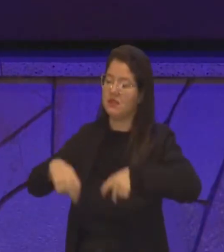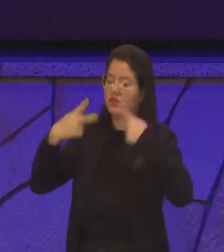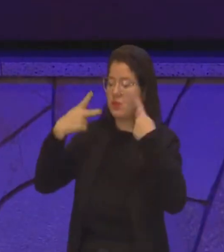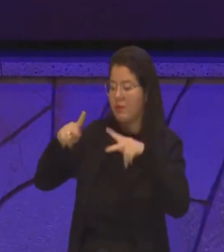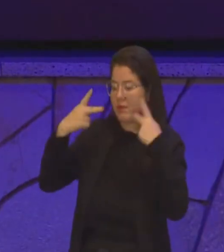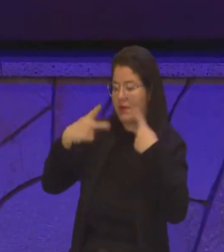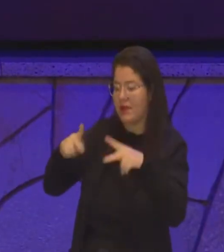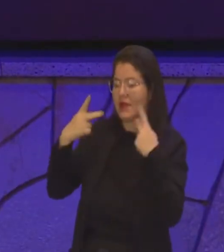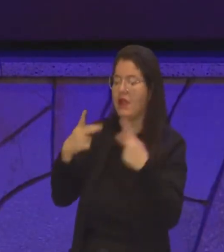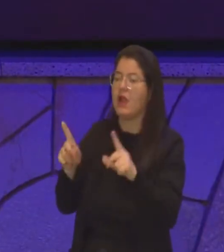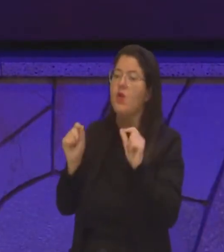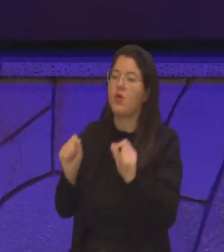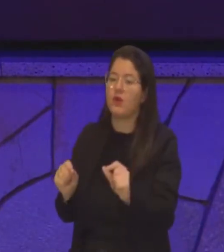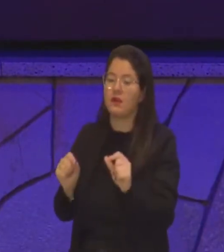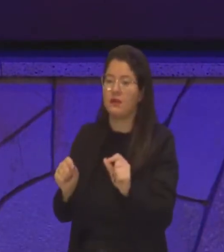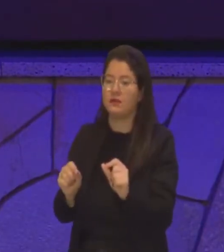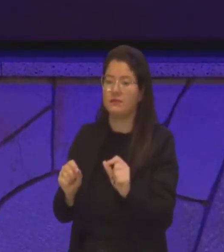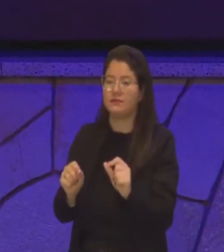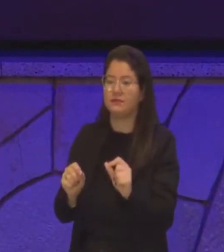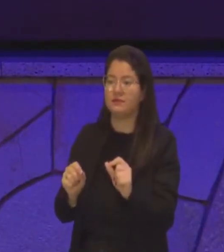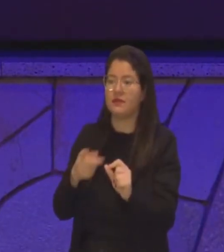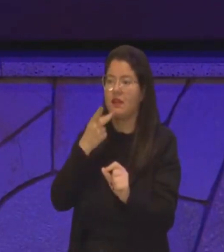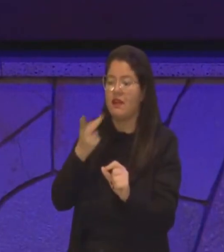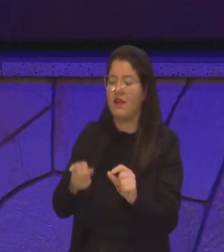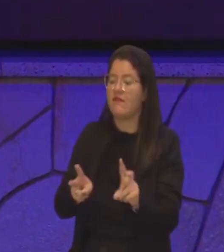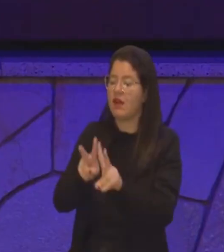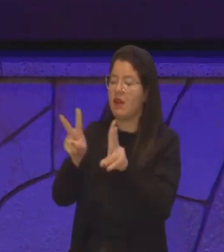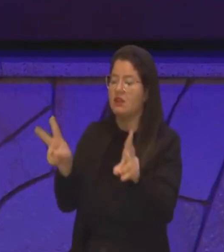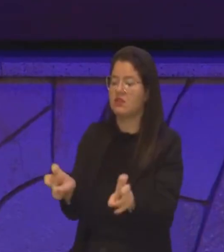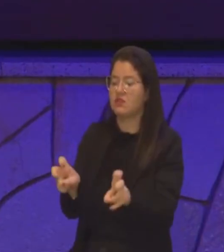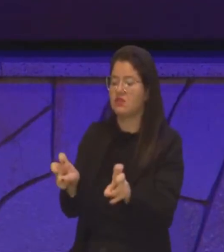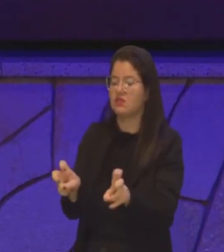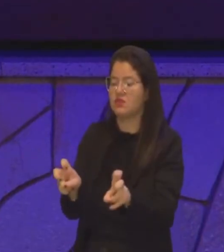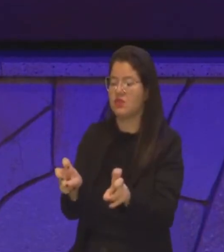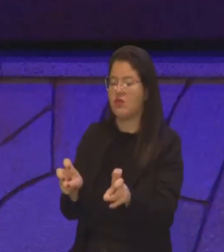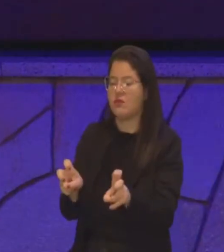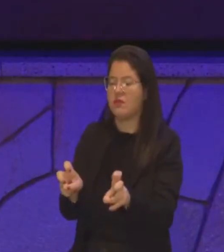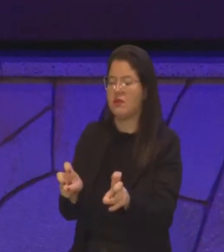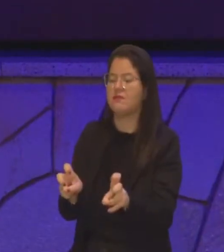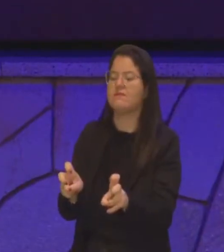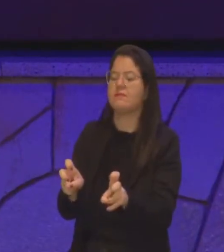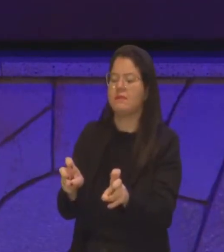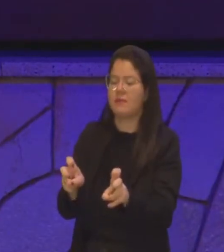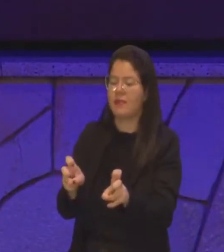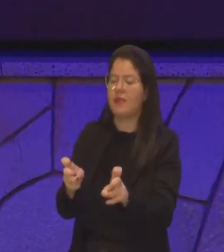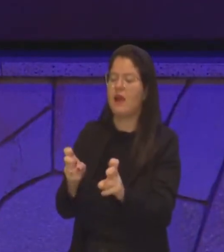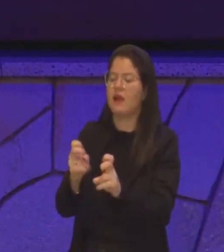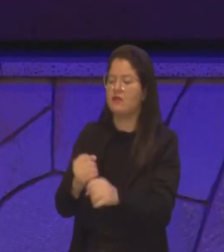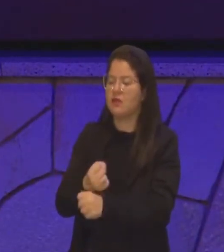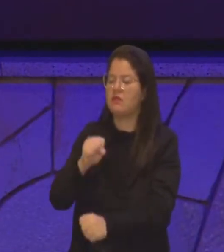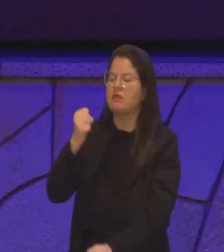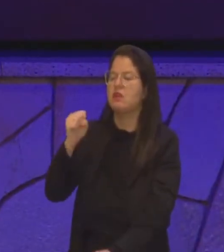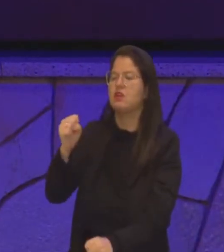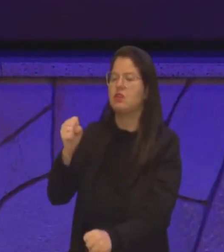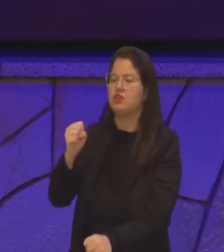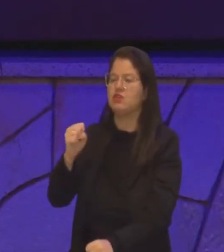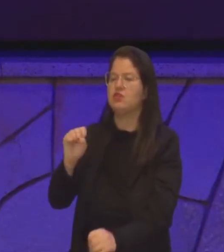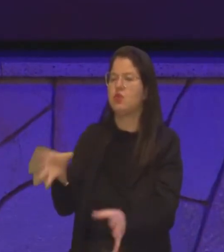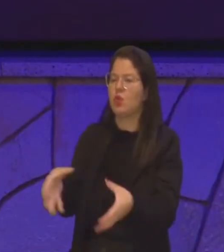sermão, a não ser falar sobre a grande comissão. Parece ser